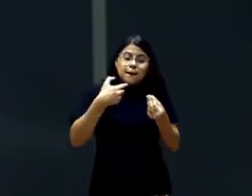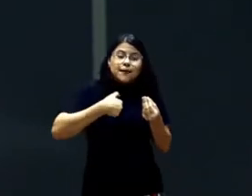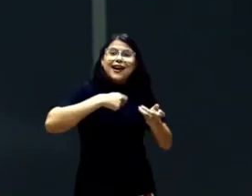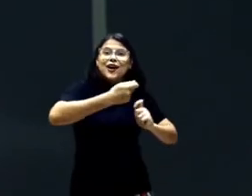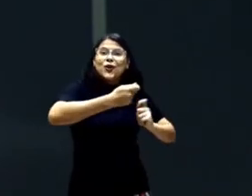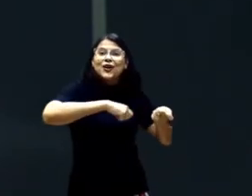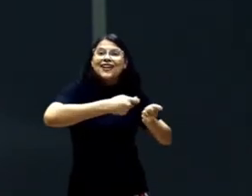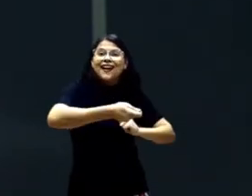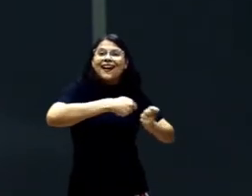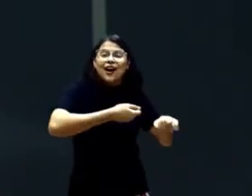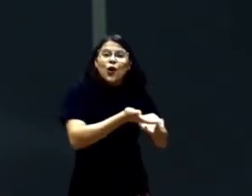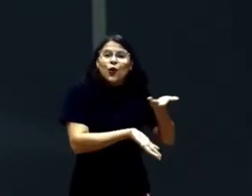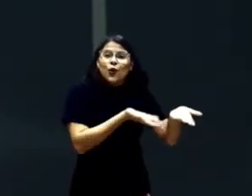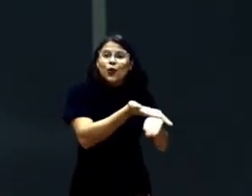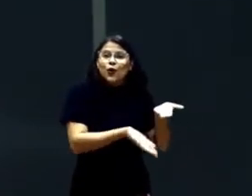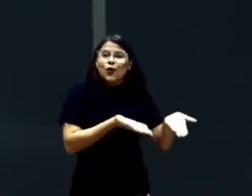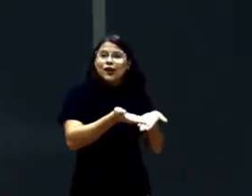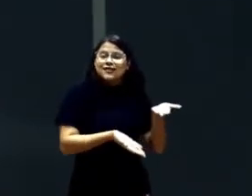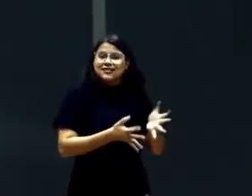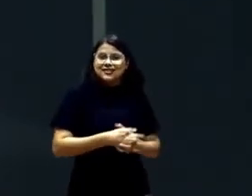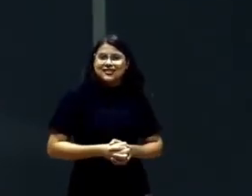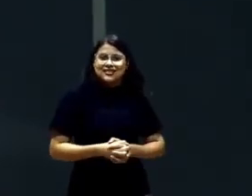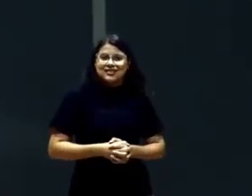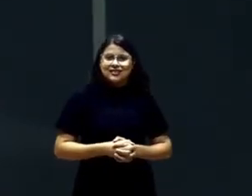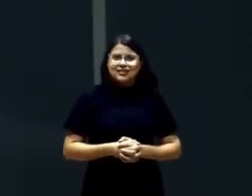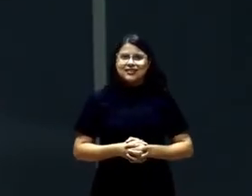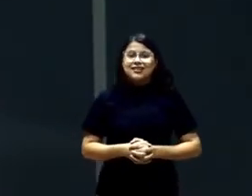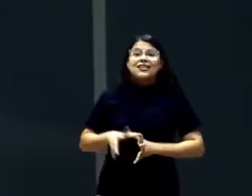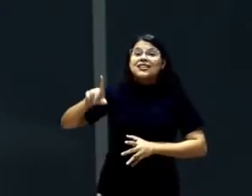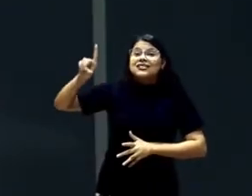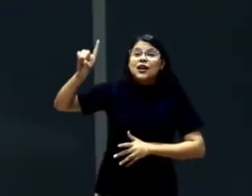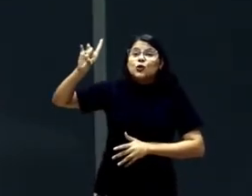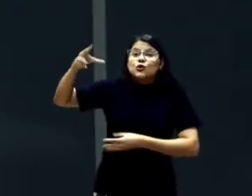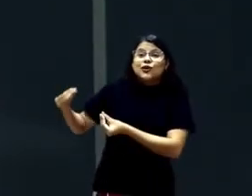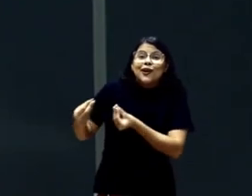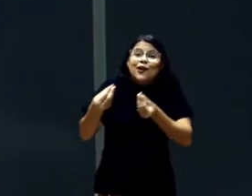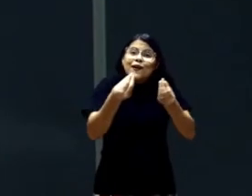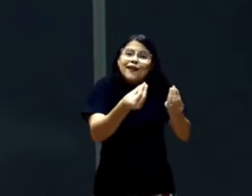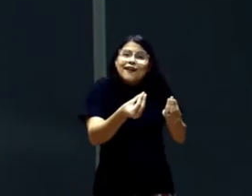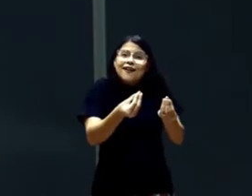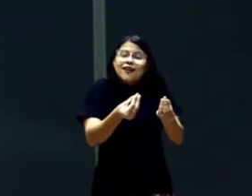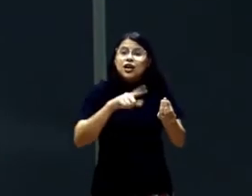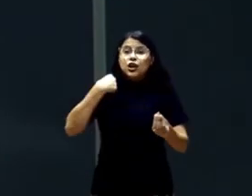Porque se ainda eu acho que é meu, não é dEle. Ele só te deu, te emprestou como um mordomo,